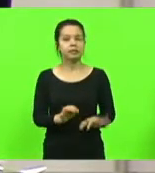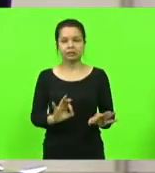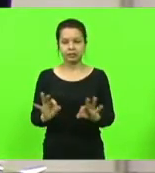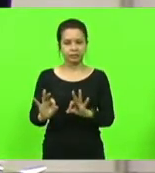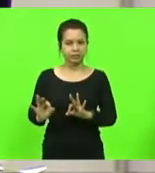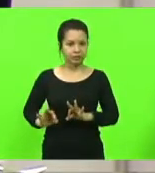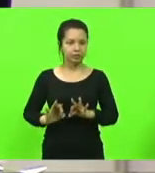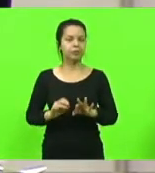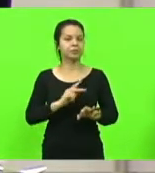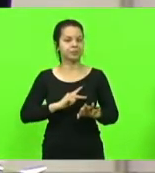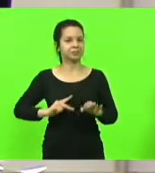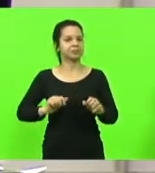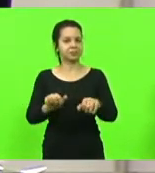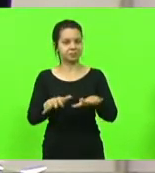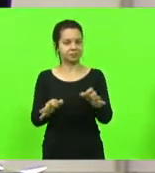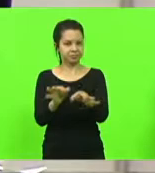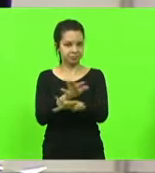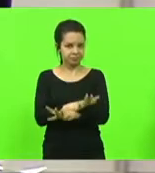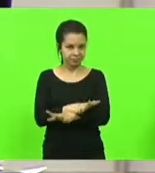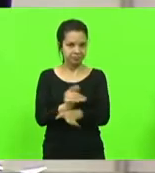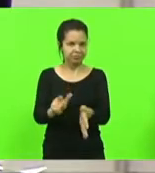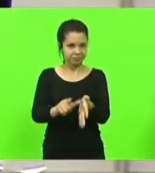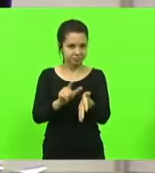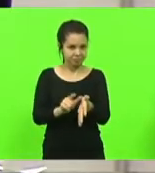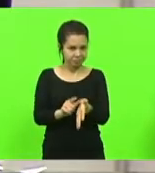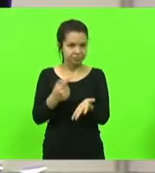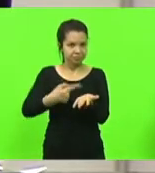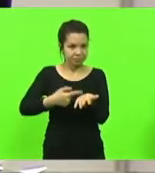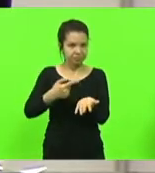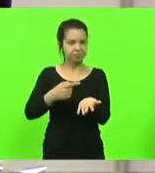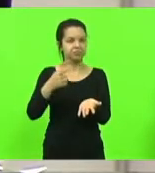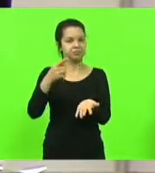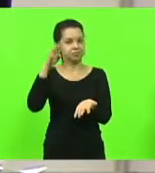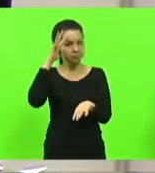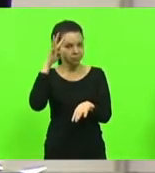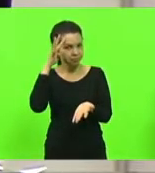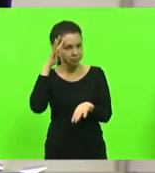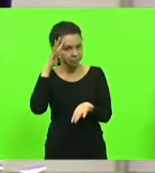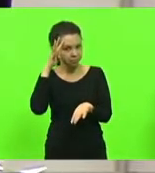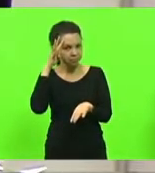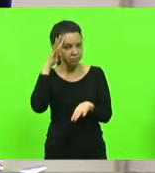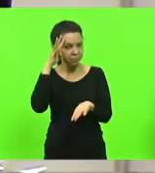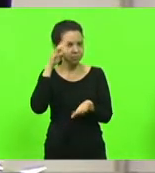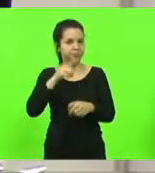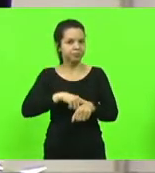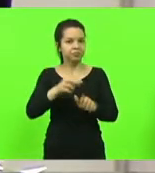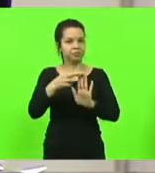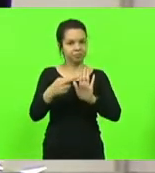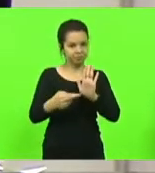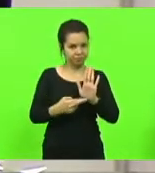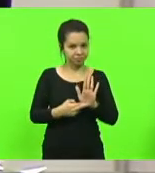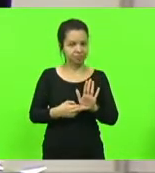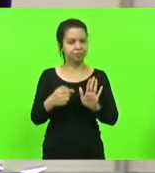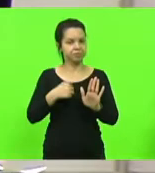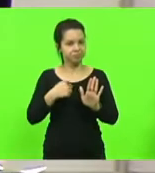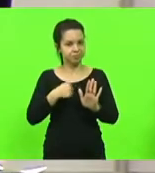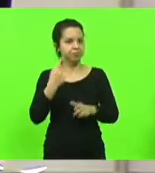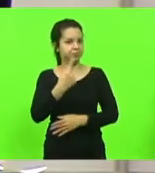de encerrar a sessão, convocou outra ordinária para quarta-feira no horário regimental. Para constar,